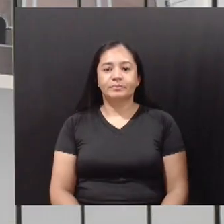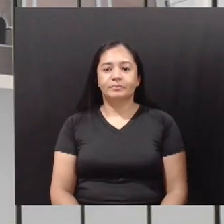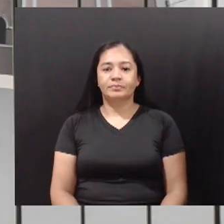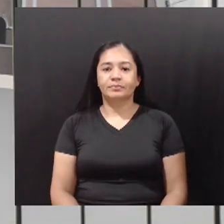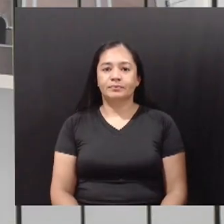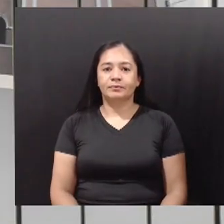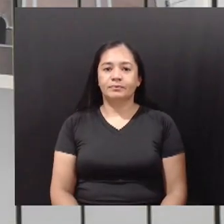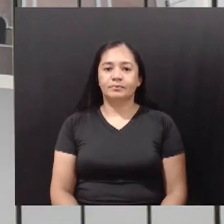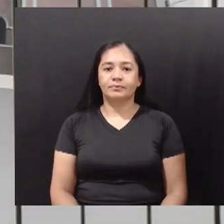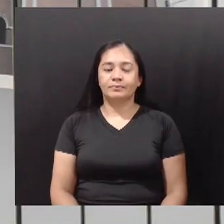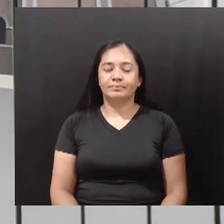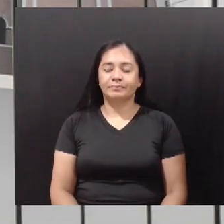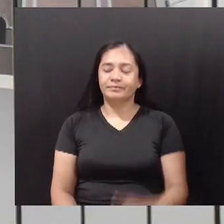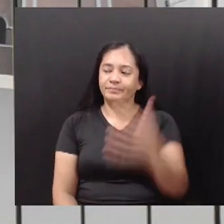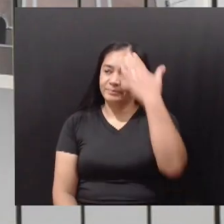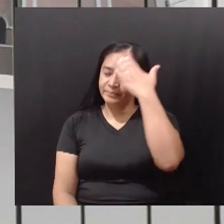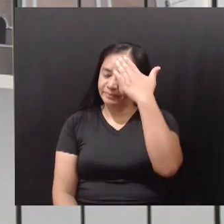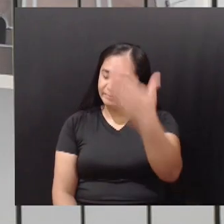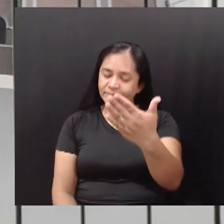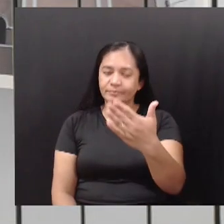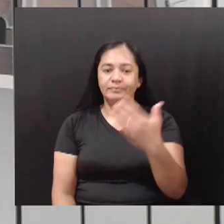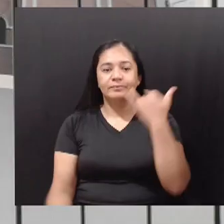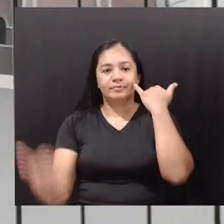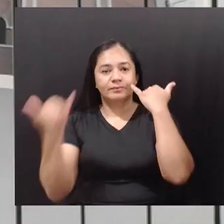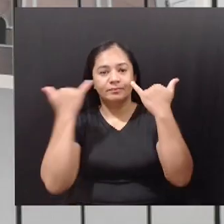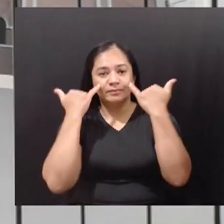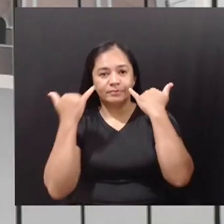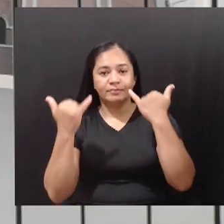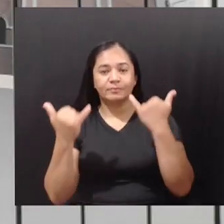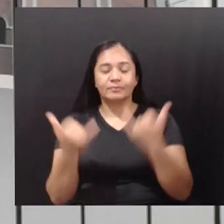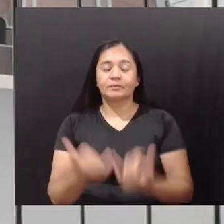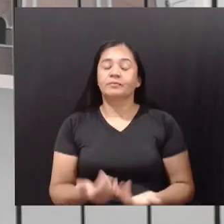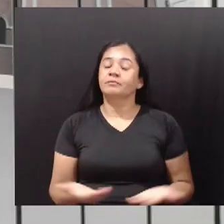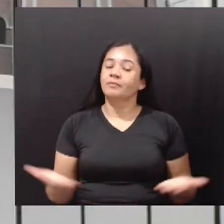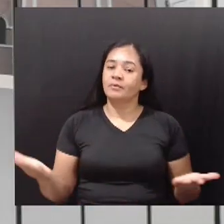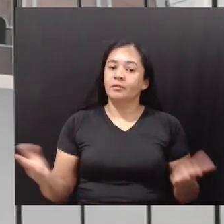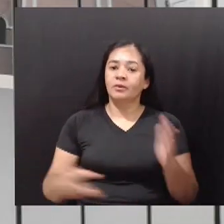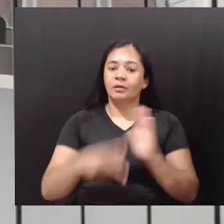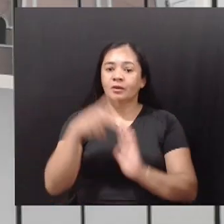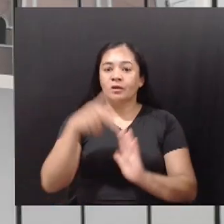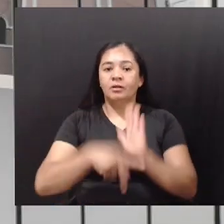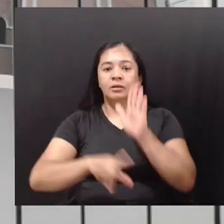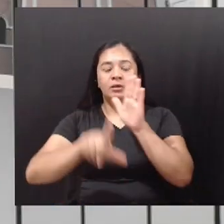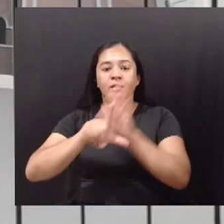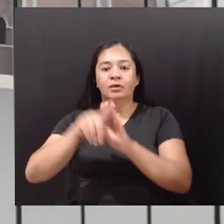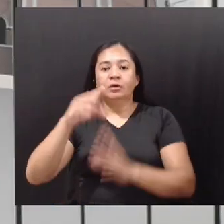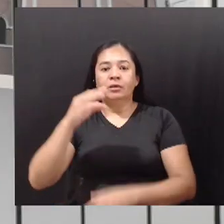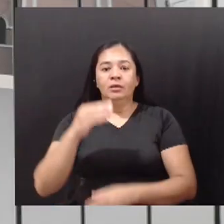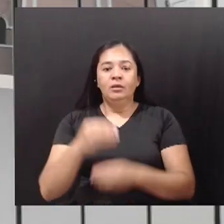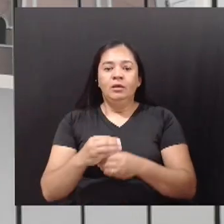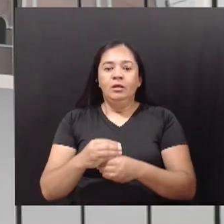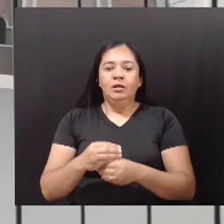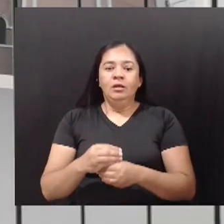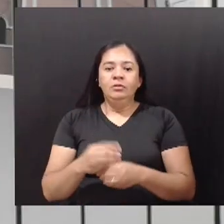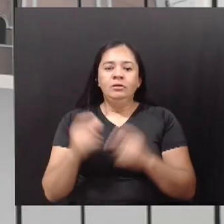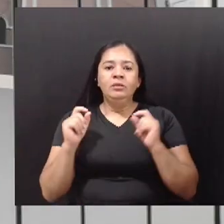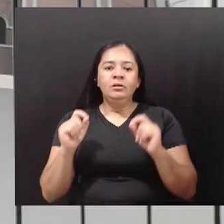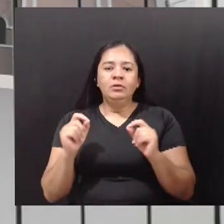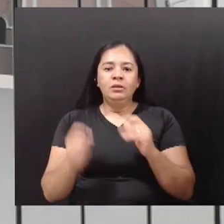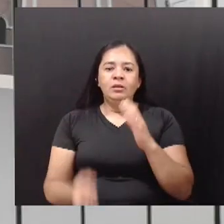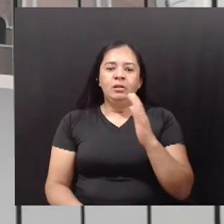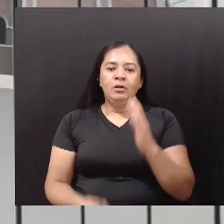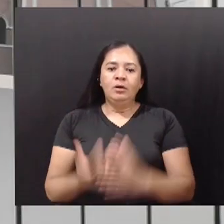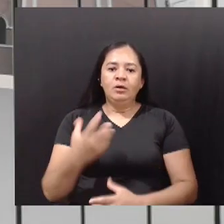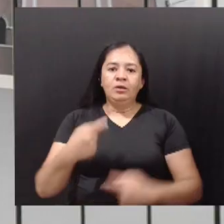Muito obrigado, Mirna Abreu, pelas informações. E olha só, projeto de lei complementar prevê criação da política municipal